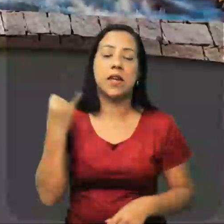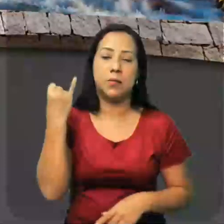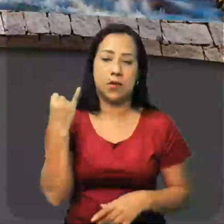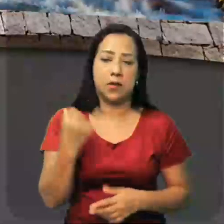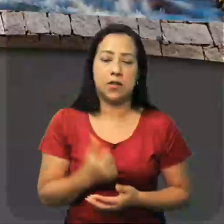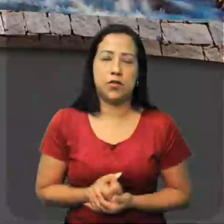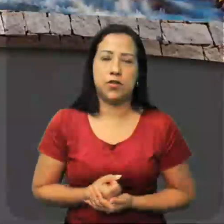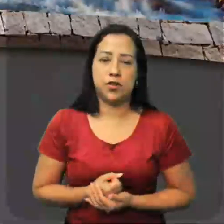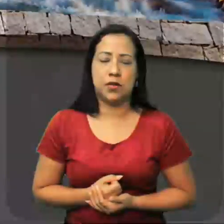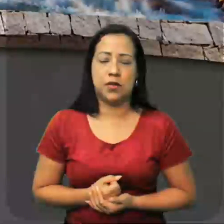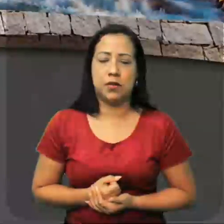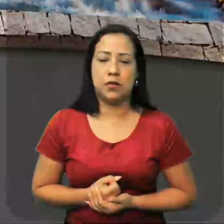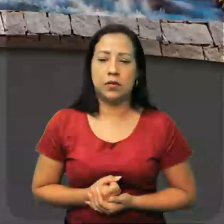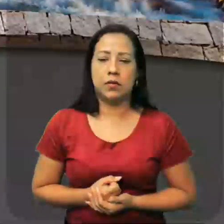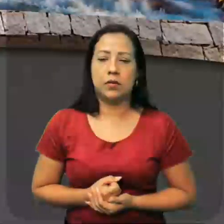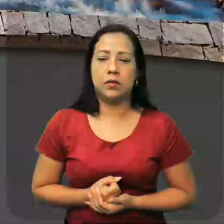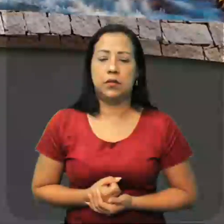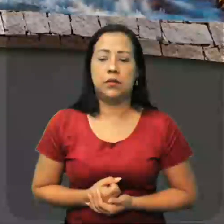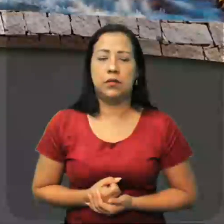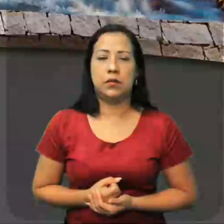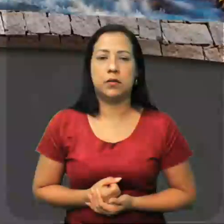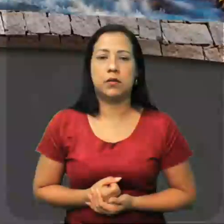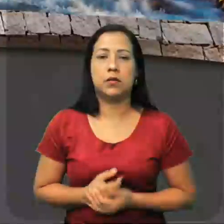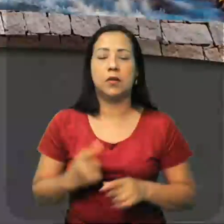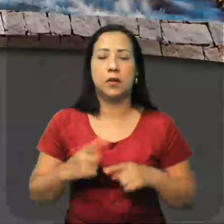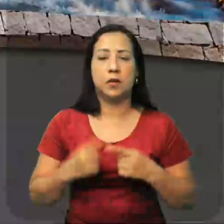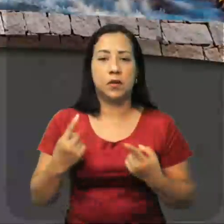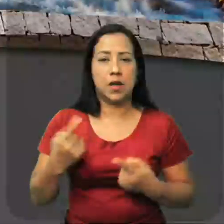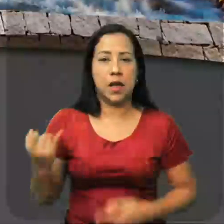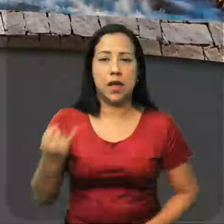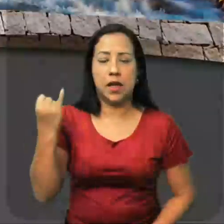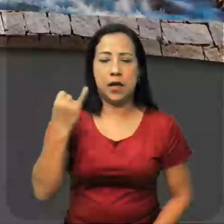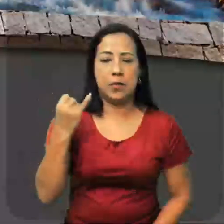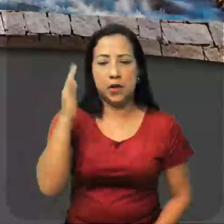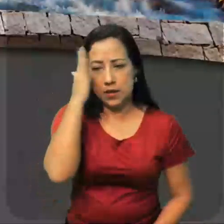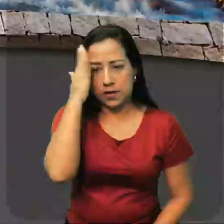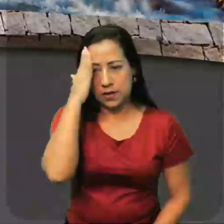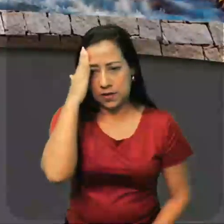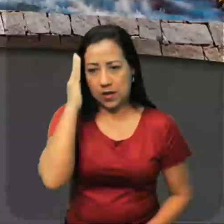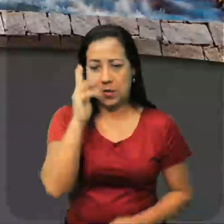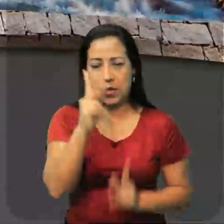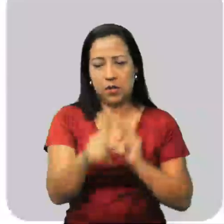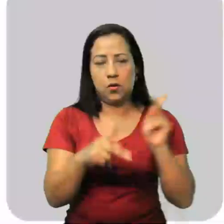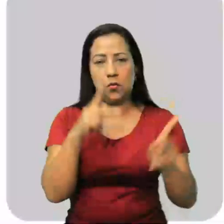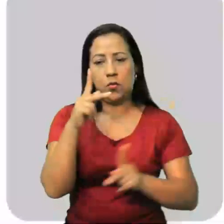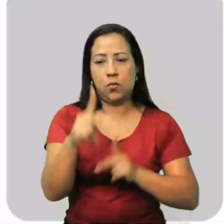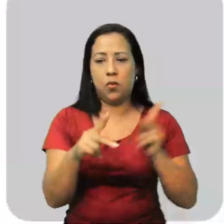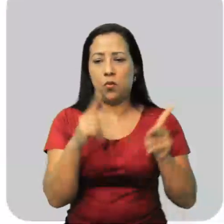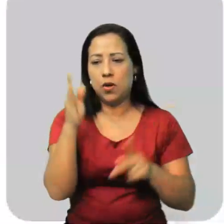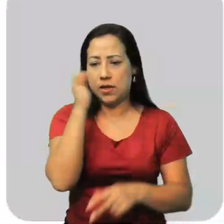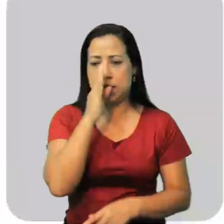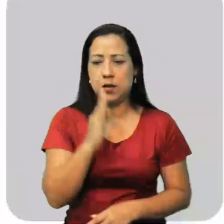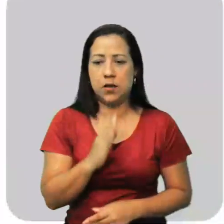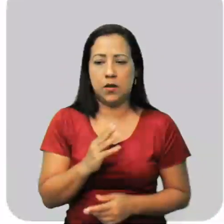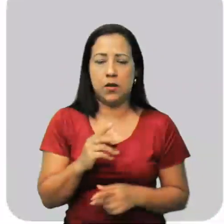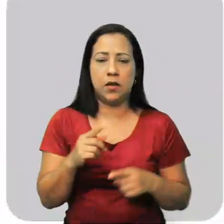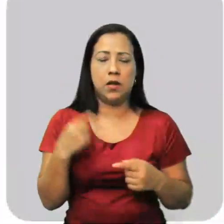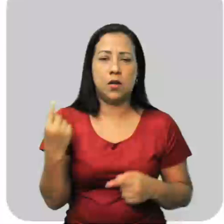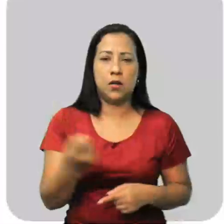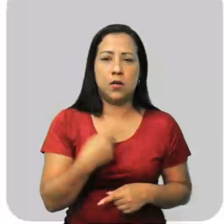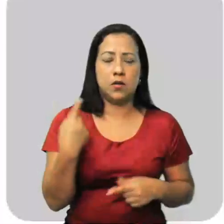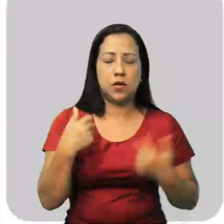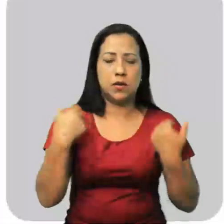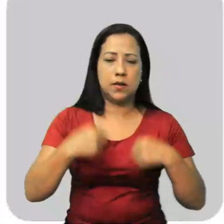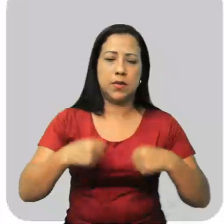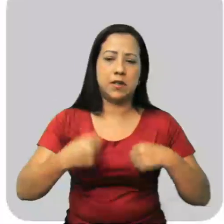vivendo? Tá? Principalmente saber da população brasileira. Nós precisamos o quê? Olha o